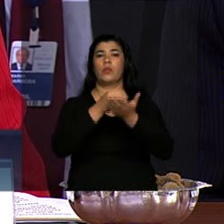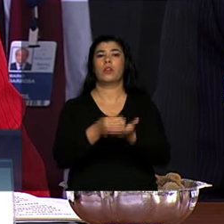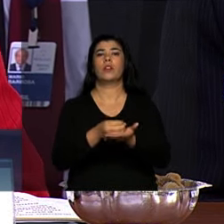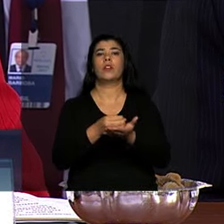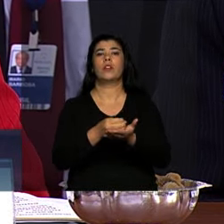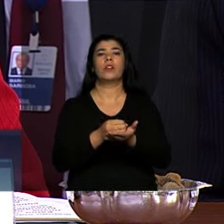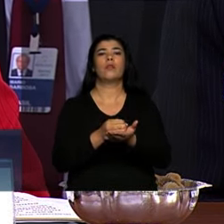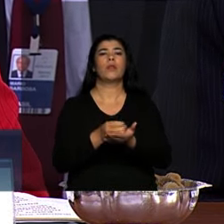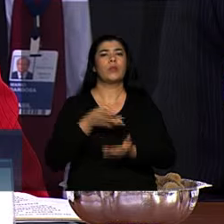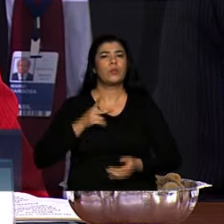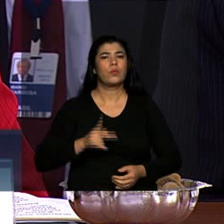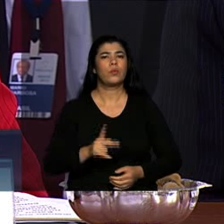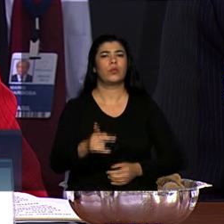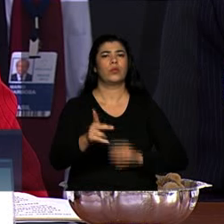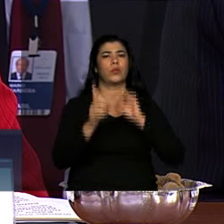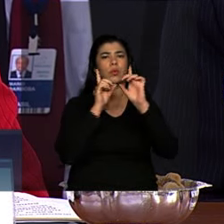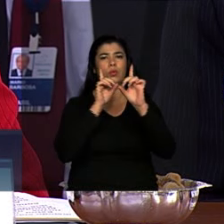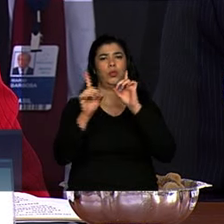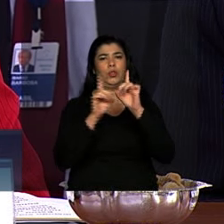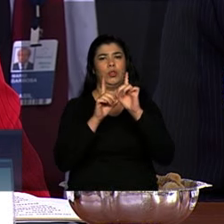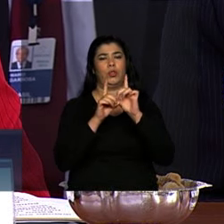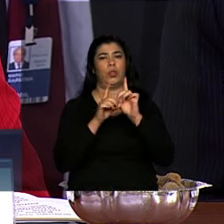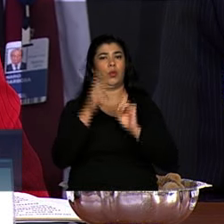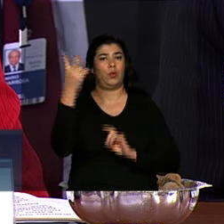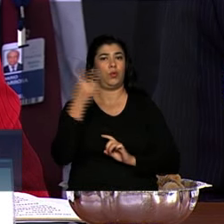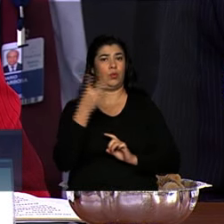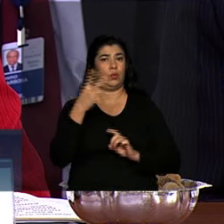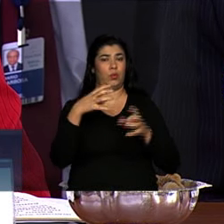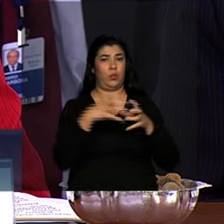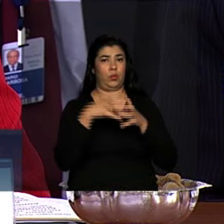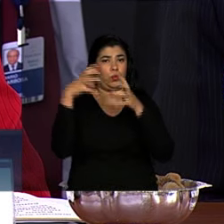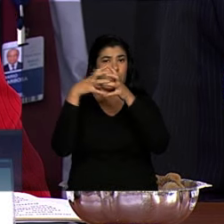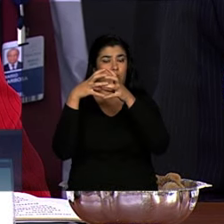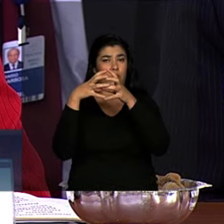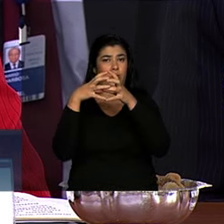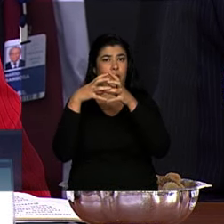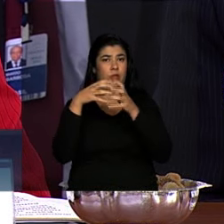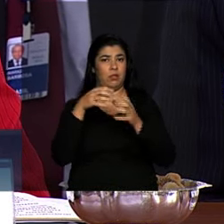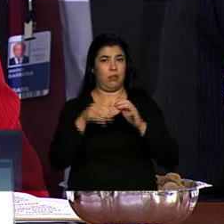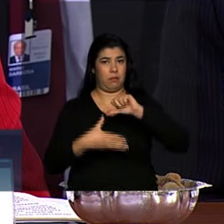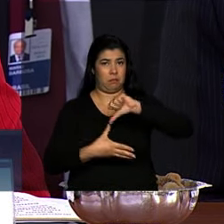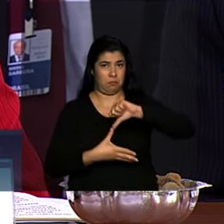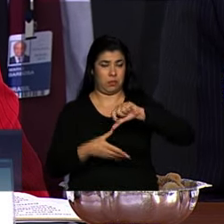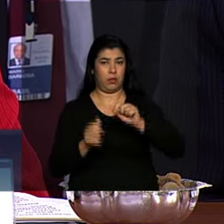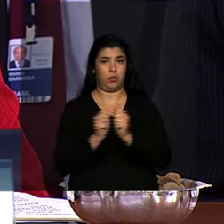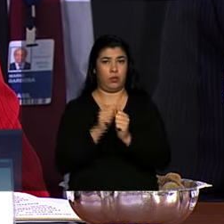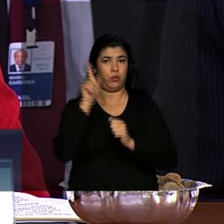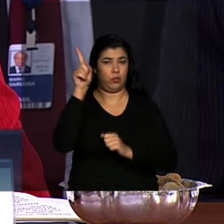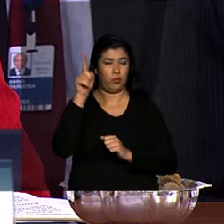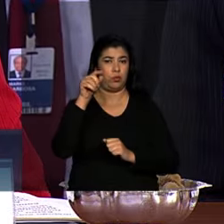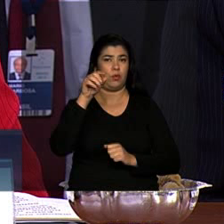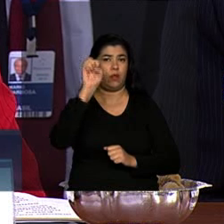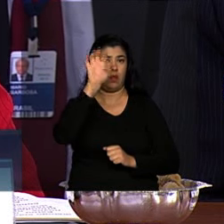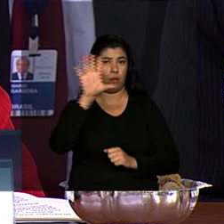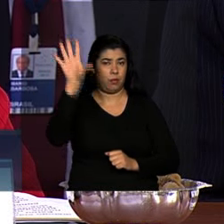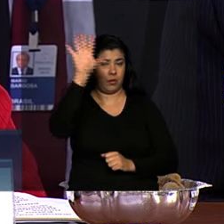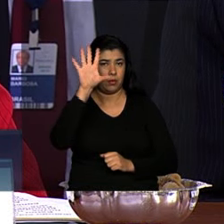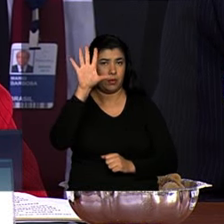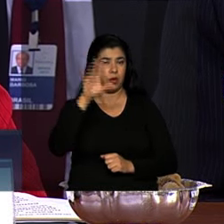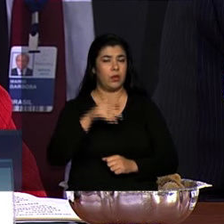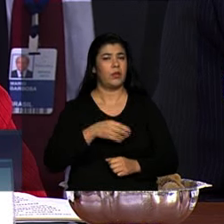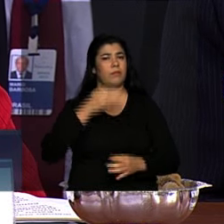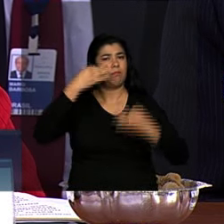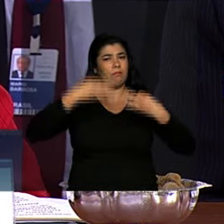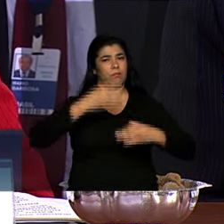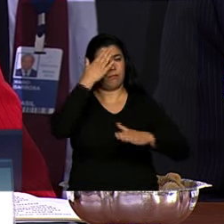aprofundamento do diálogo entre os dois blocos. Estou certa de que a busca por novos mercados